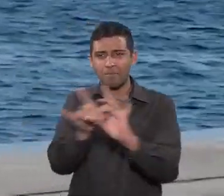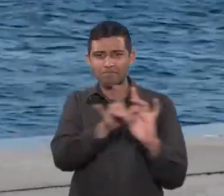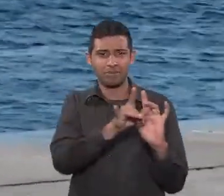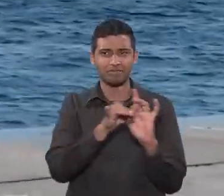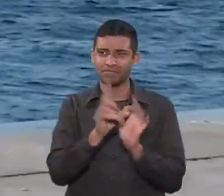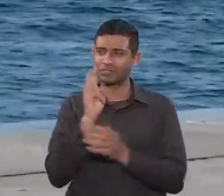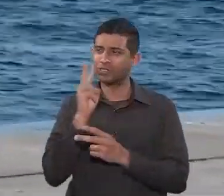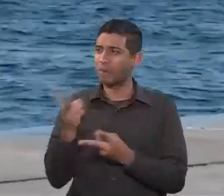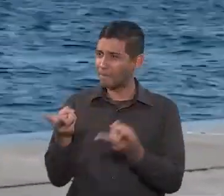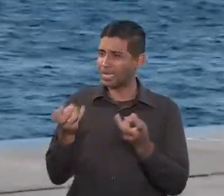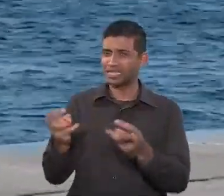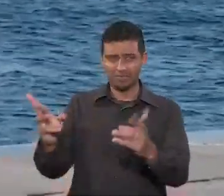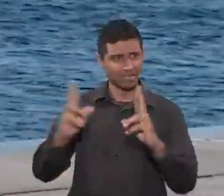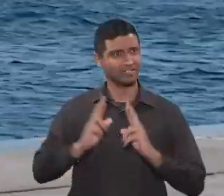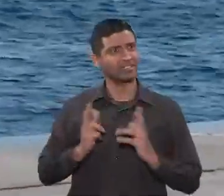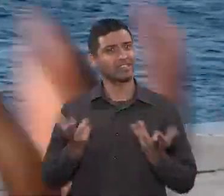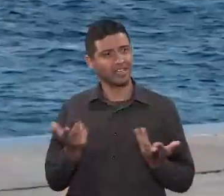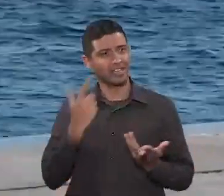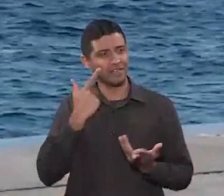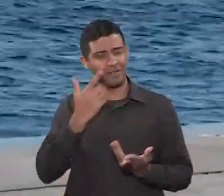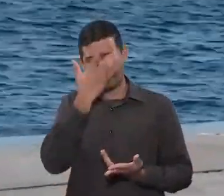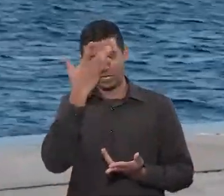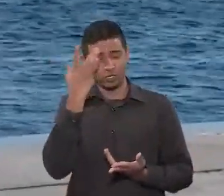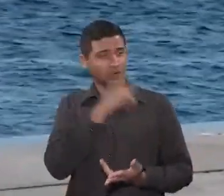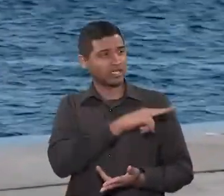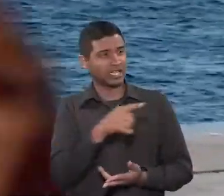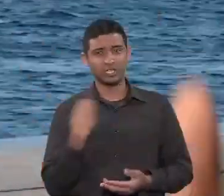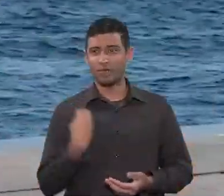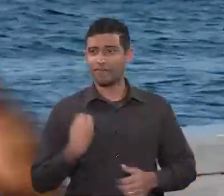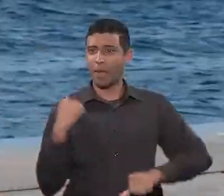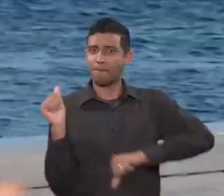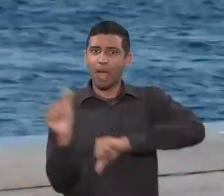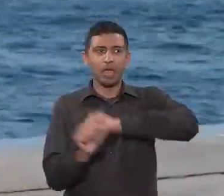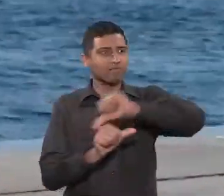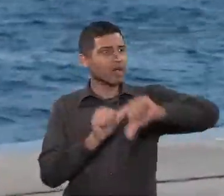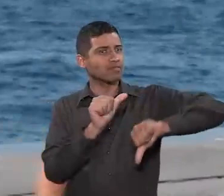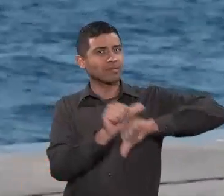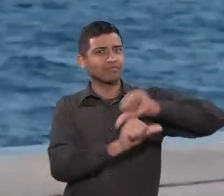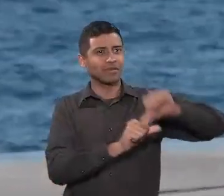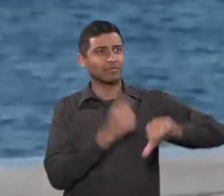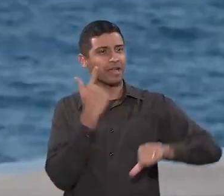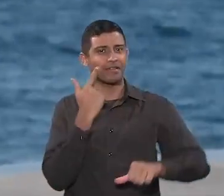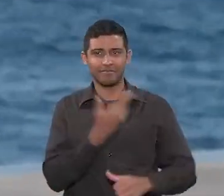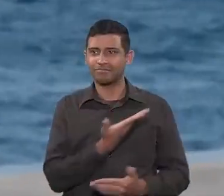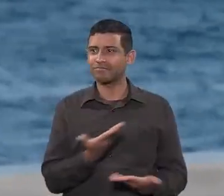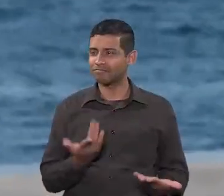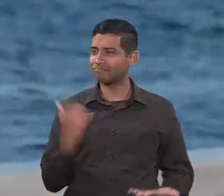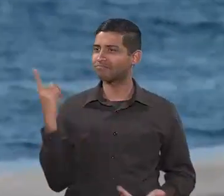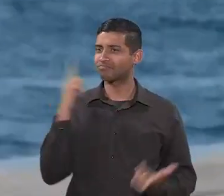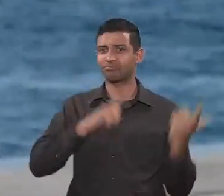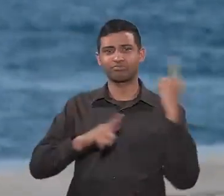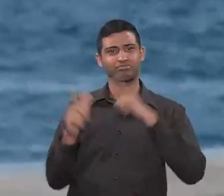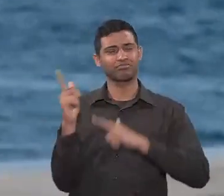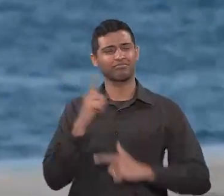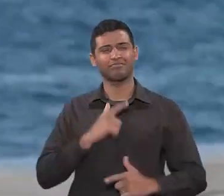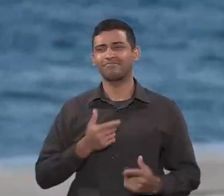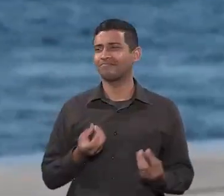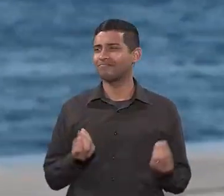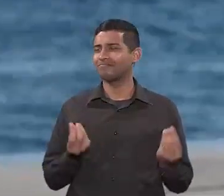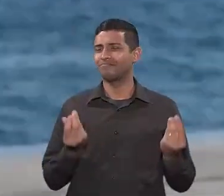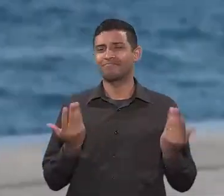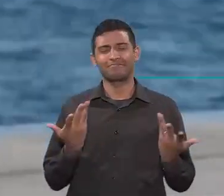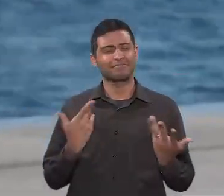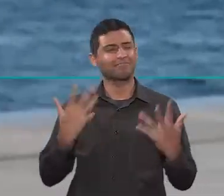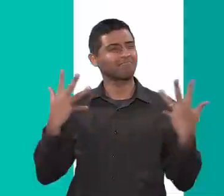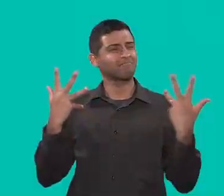o resultado, né? As pessoas se reerguendo, né? Sendo resgatadas de si mesmo, né? Acho que isso